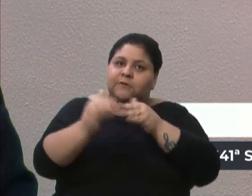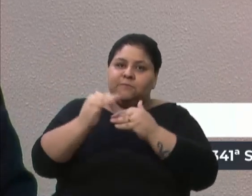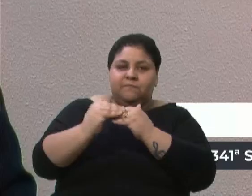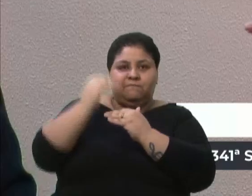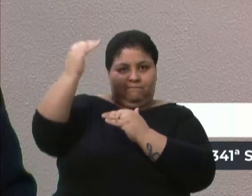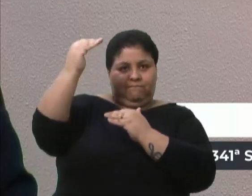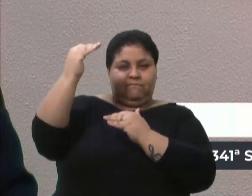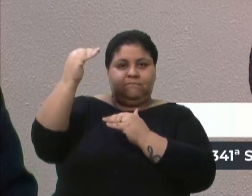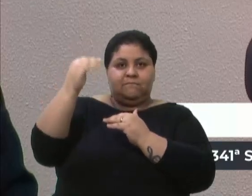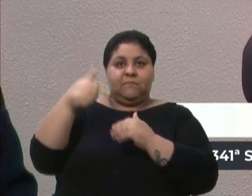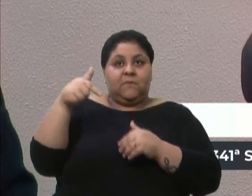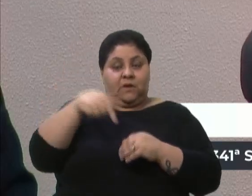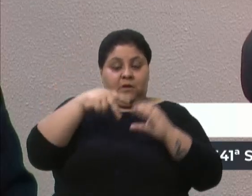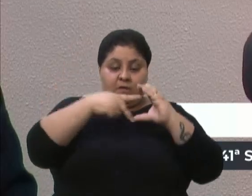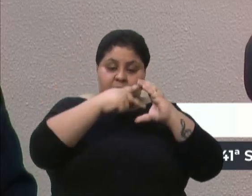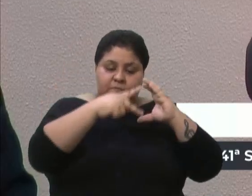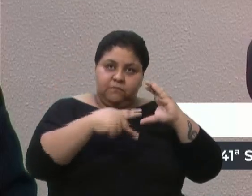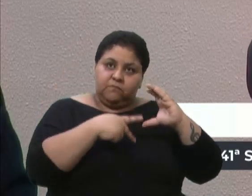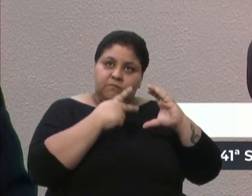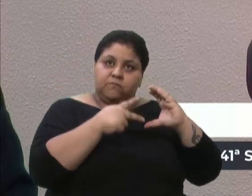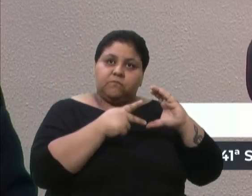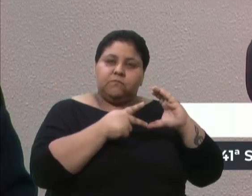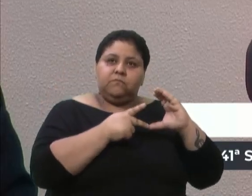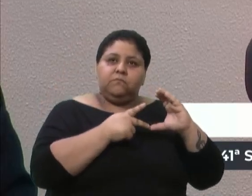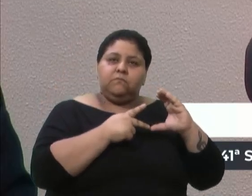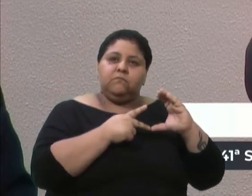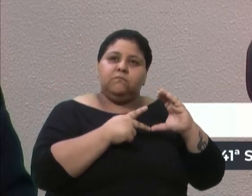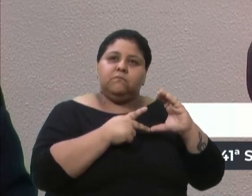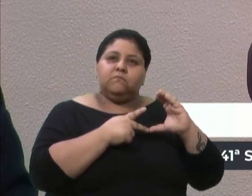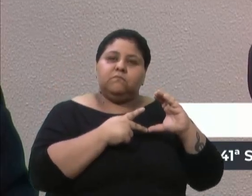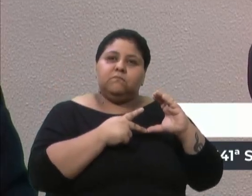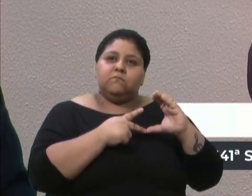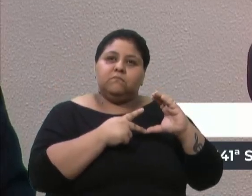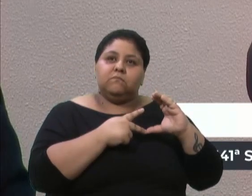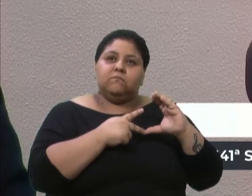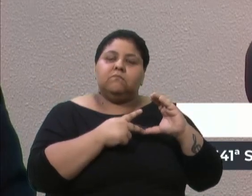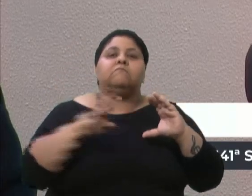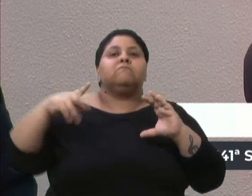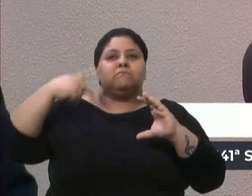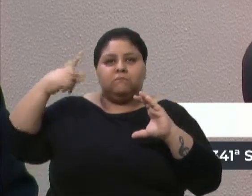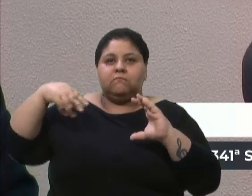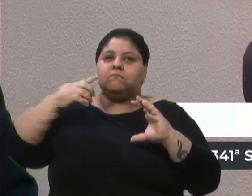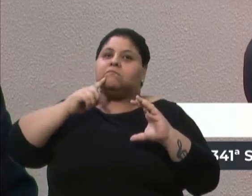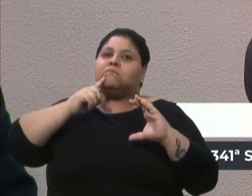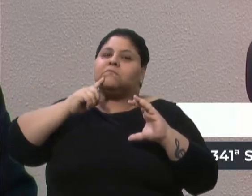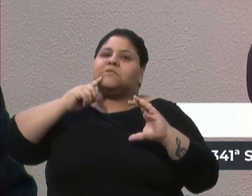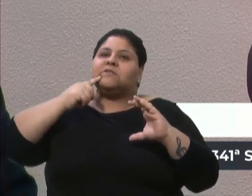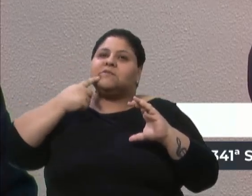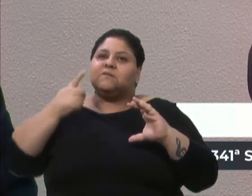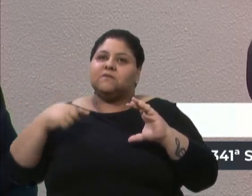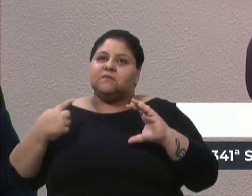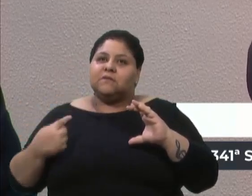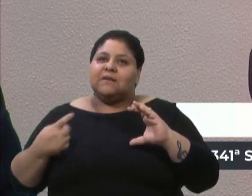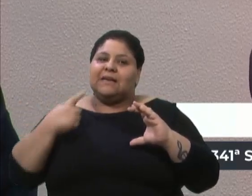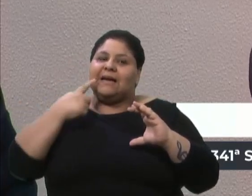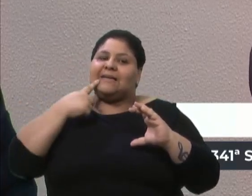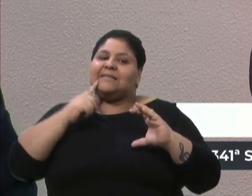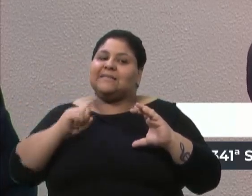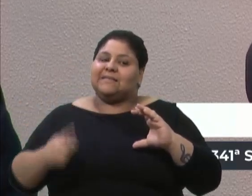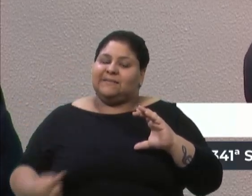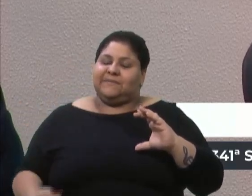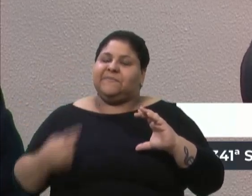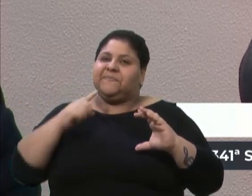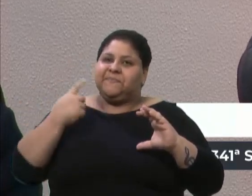de Vereadores, pela proposição da vereadora Gladys, nós adequamos o horário,